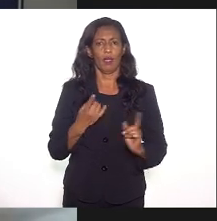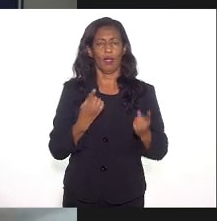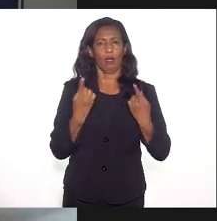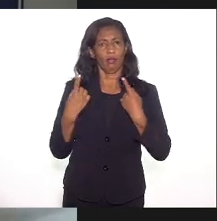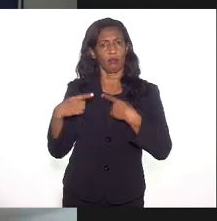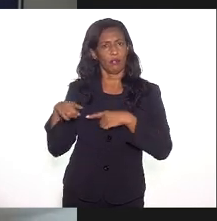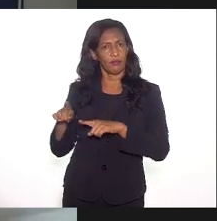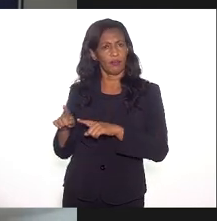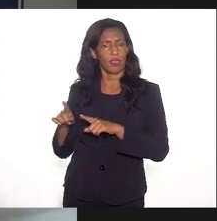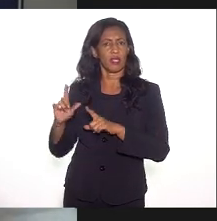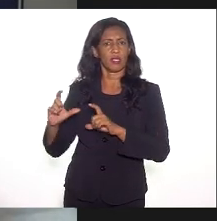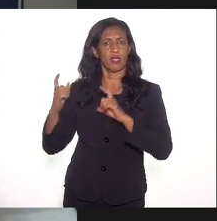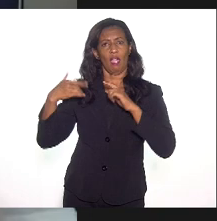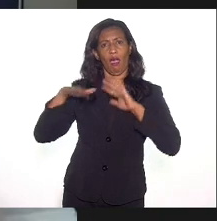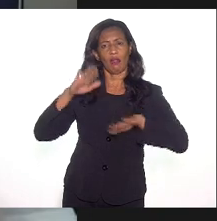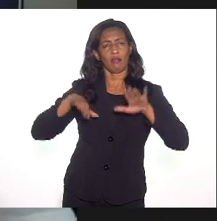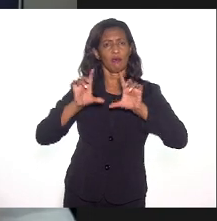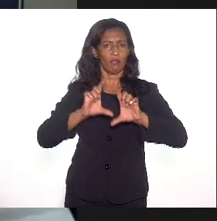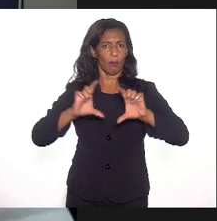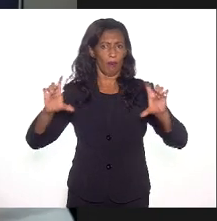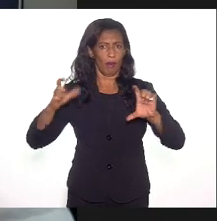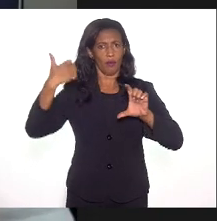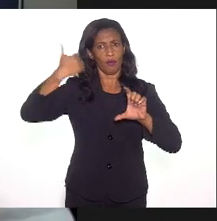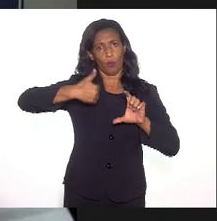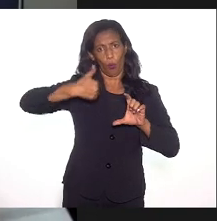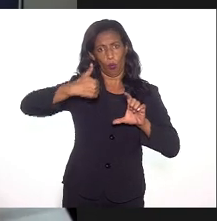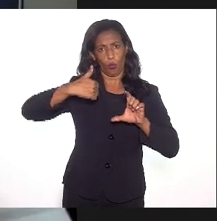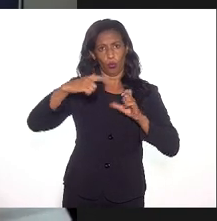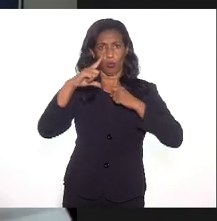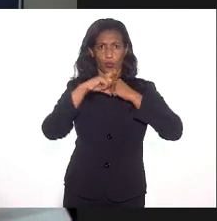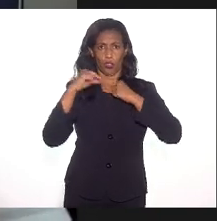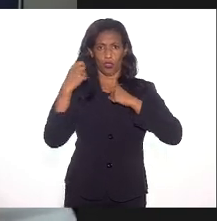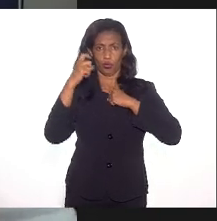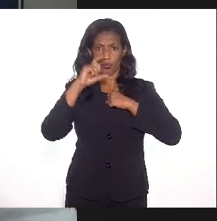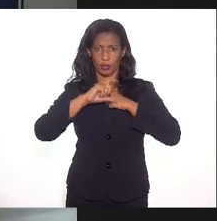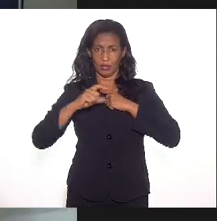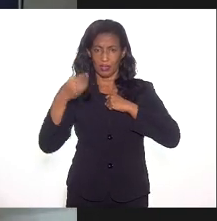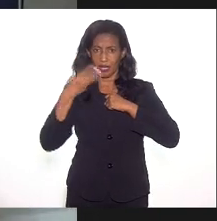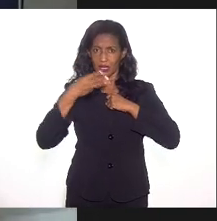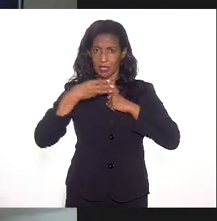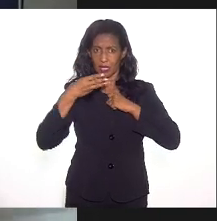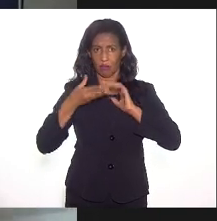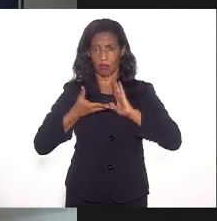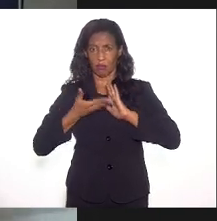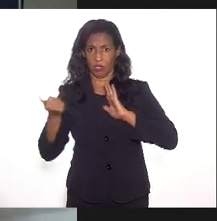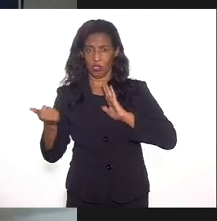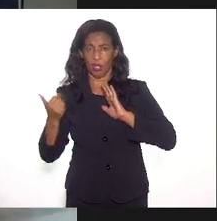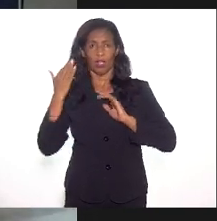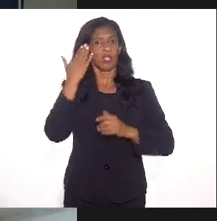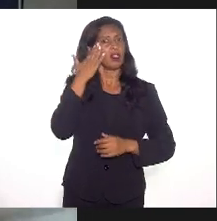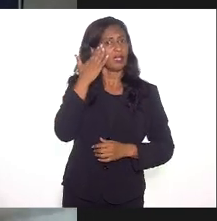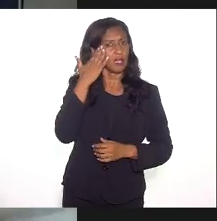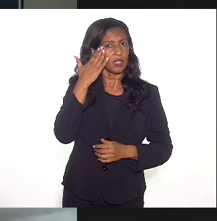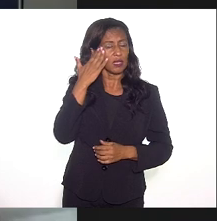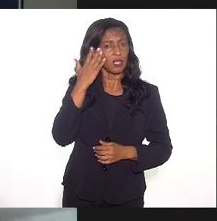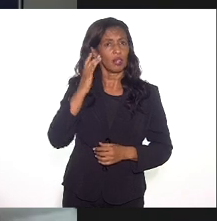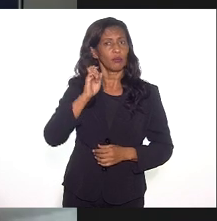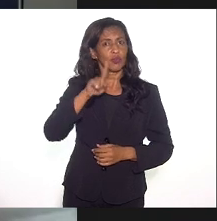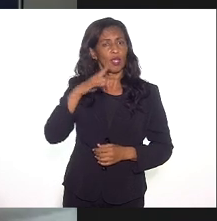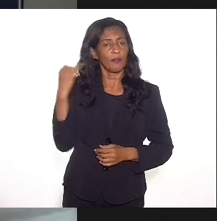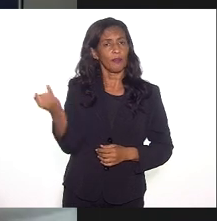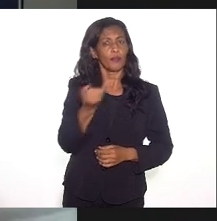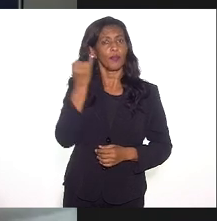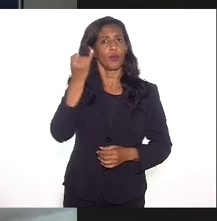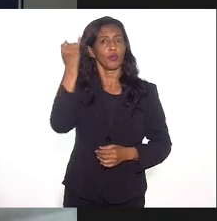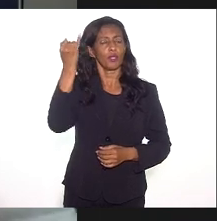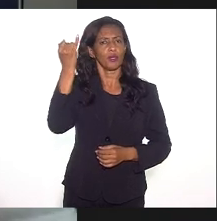que, ainda que o parágrafo único do artigo 3º tenha sido suprimido, entendemos que seria importante a retirada da previsão